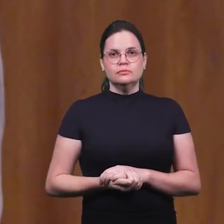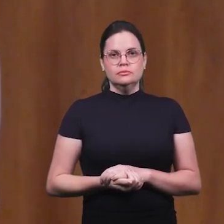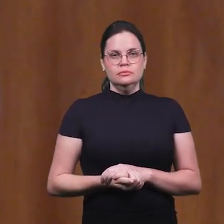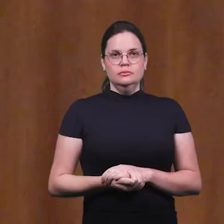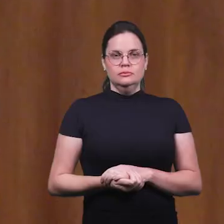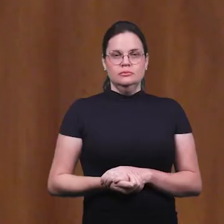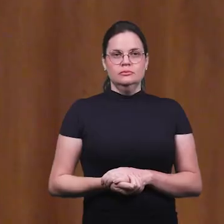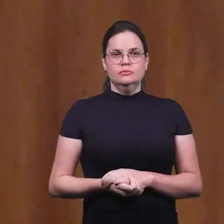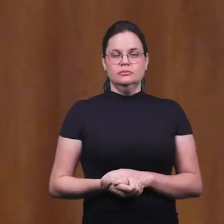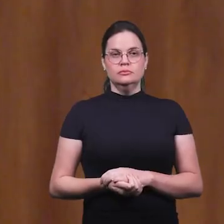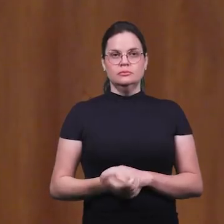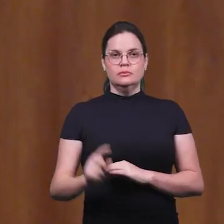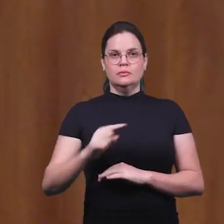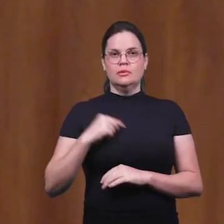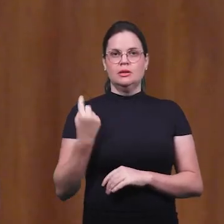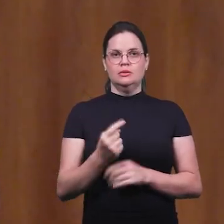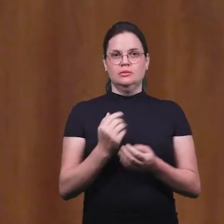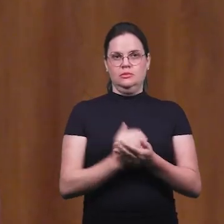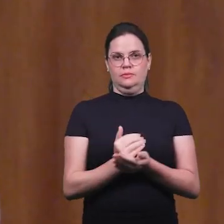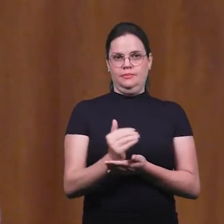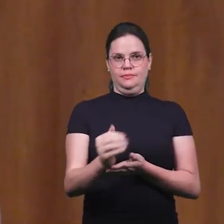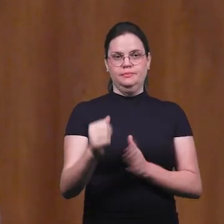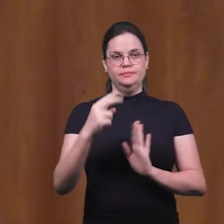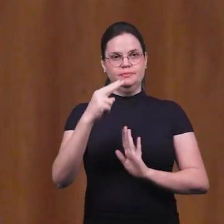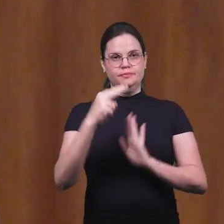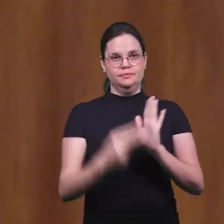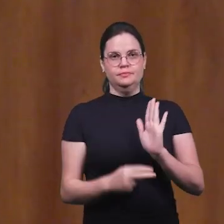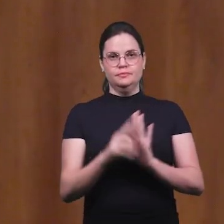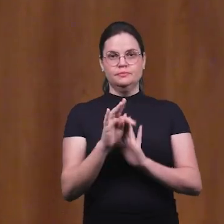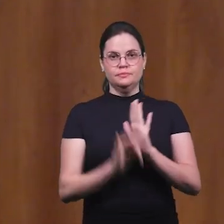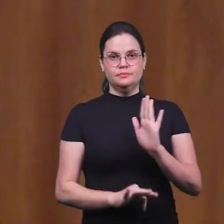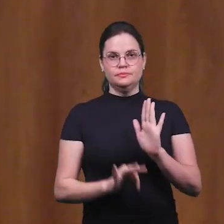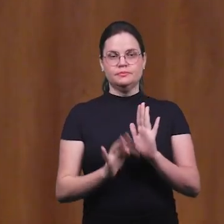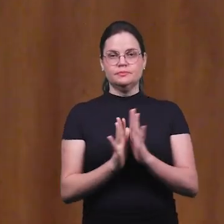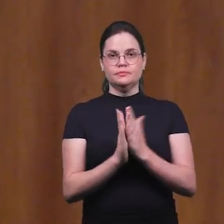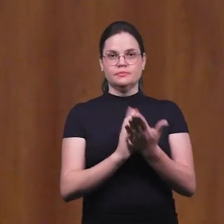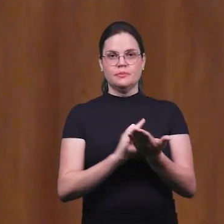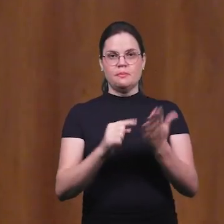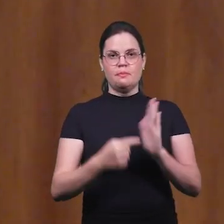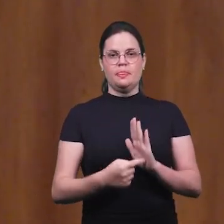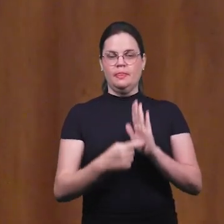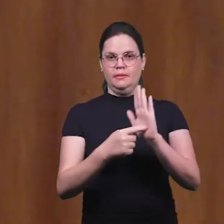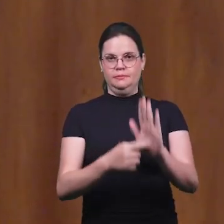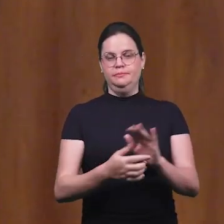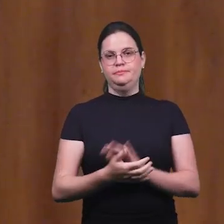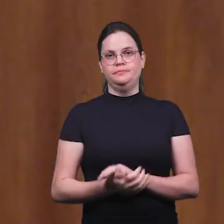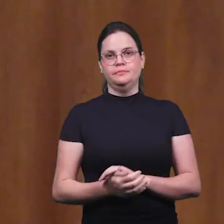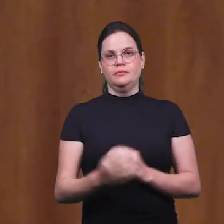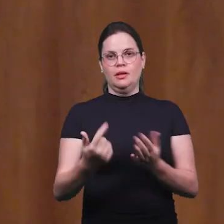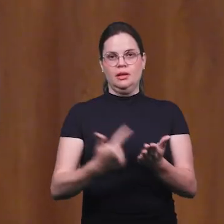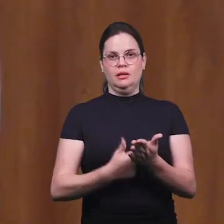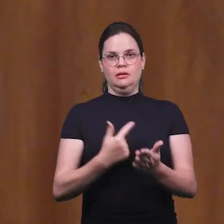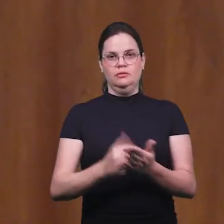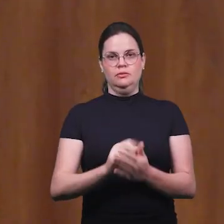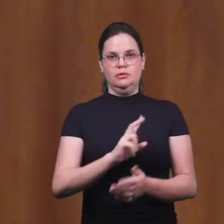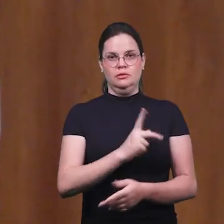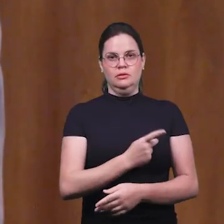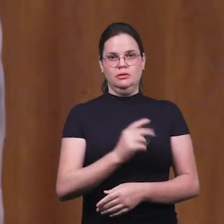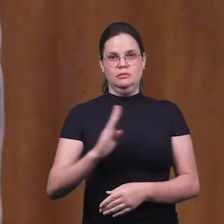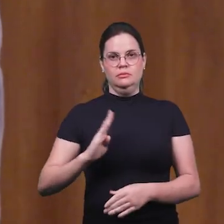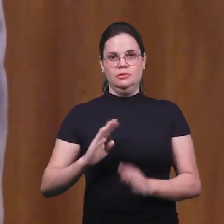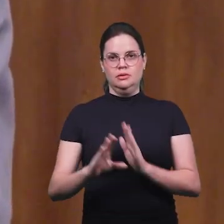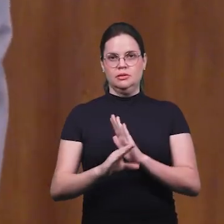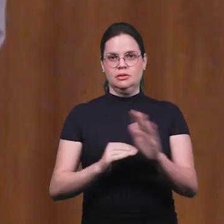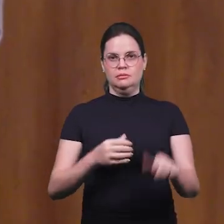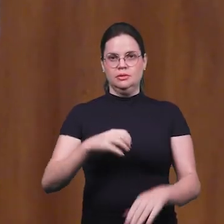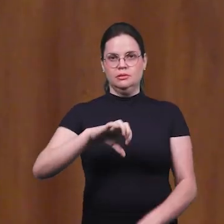a gente poder iniciar então, nós vamos ler aqui um texto base da palavra que se encontra na carta aos Hebreus, capítulo 9, versos